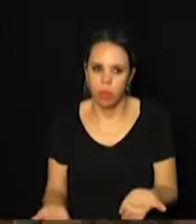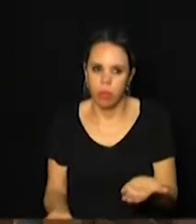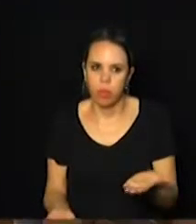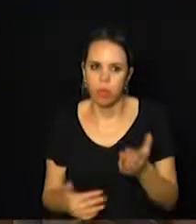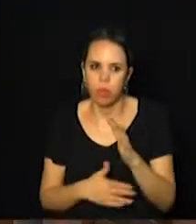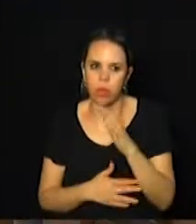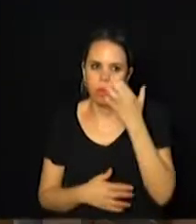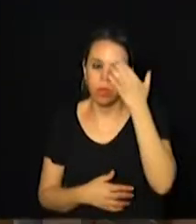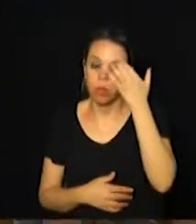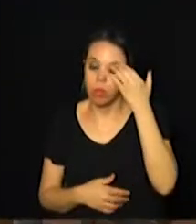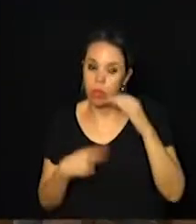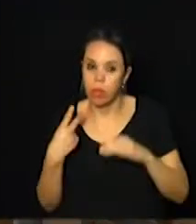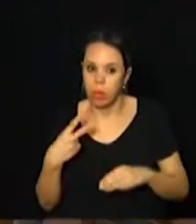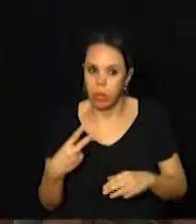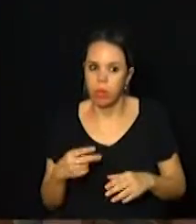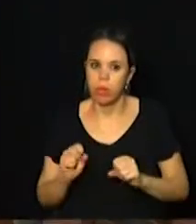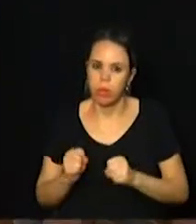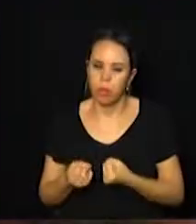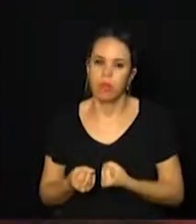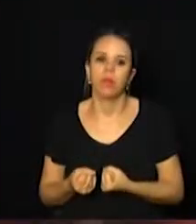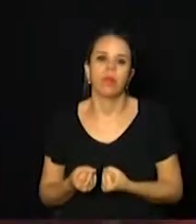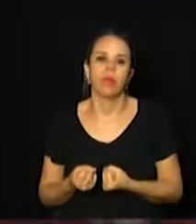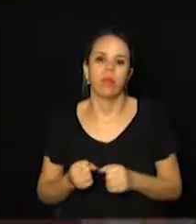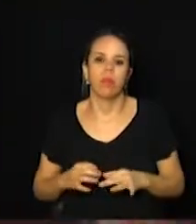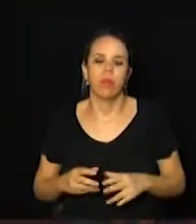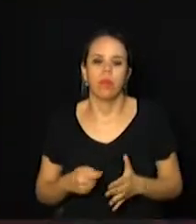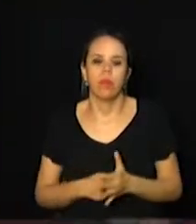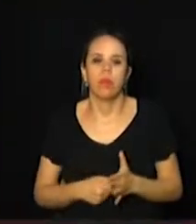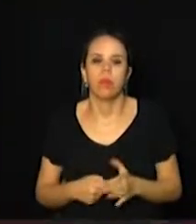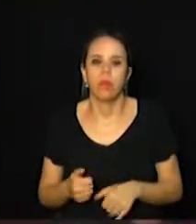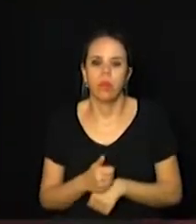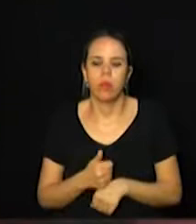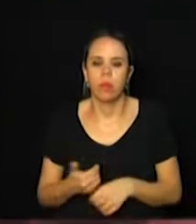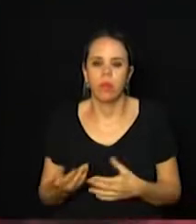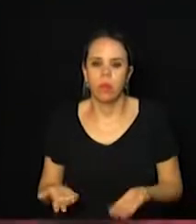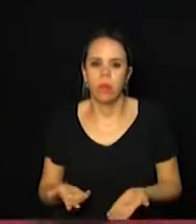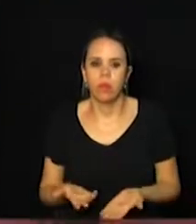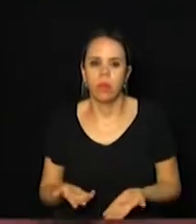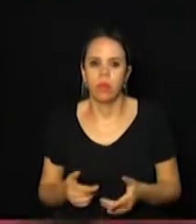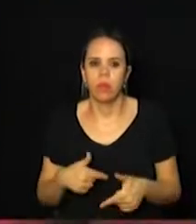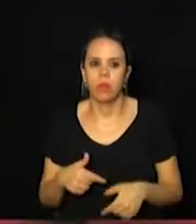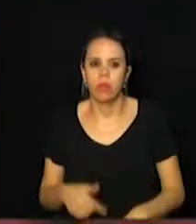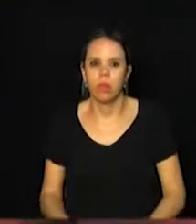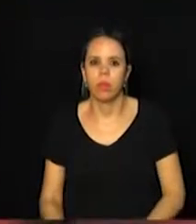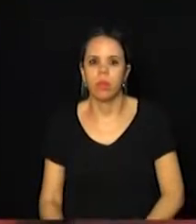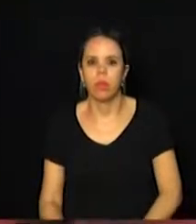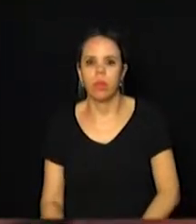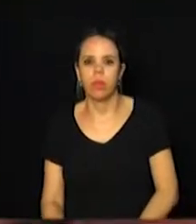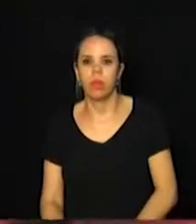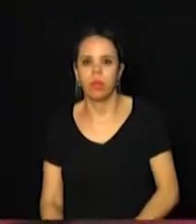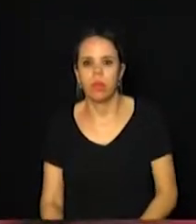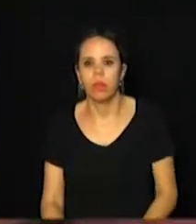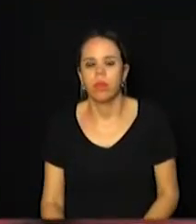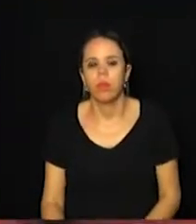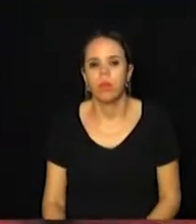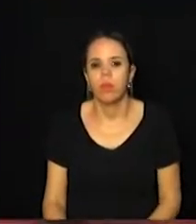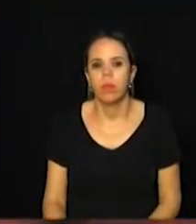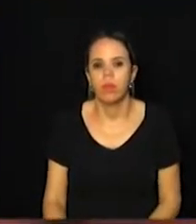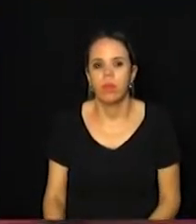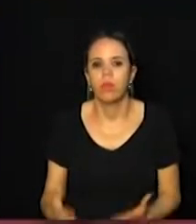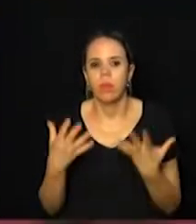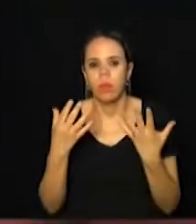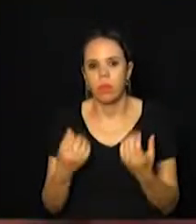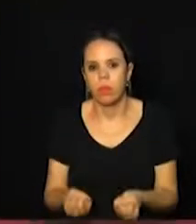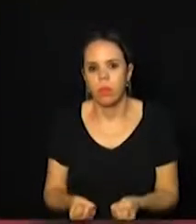legislador defender em todos os sentidos a questão da profissão dos trabalhadores das trabalhadoras e